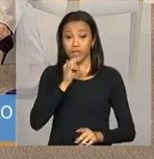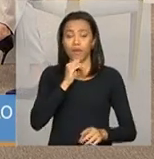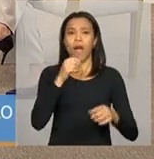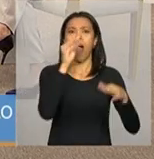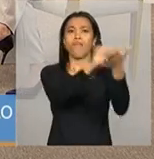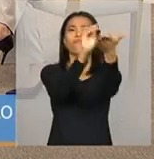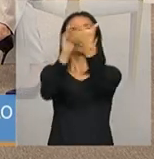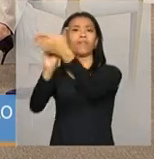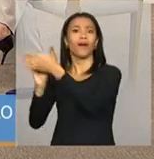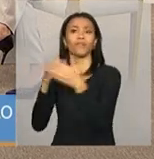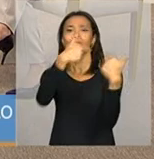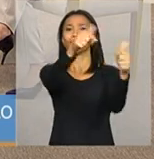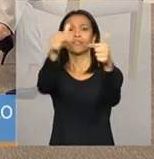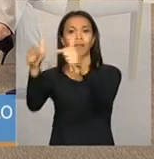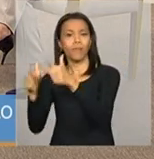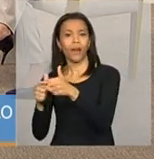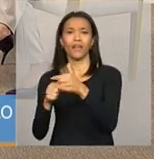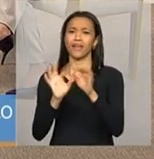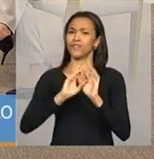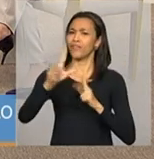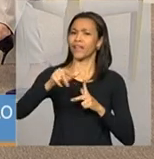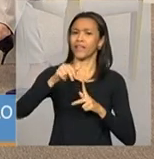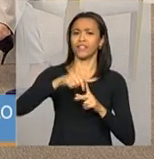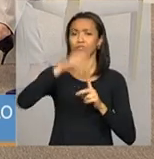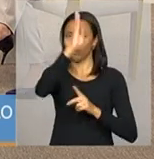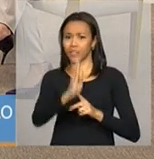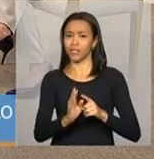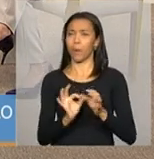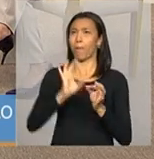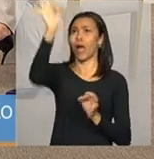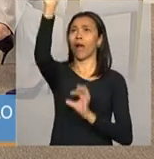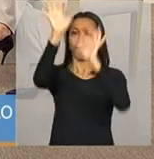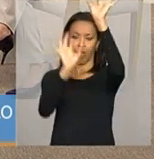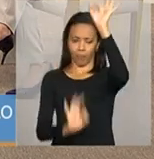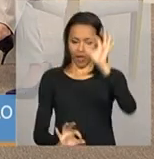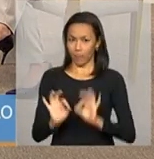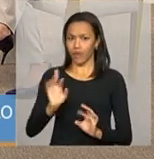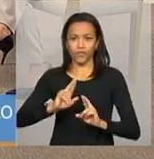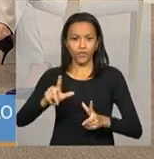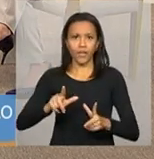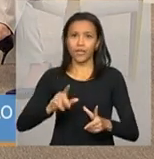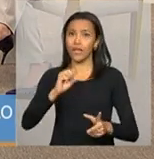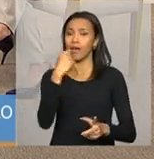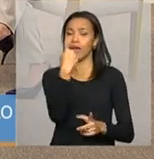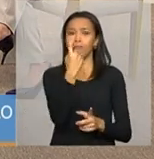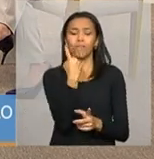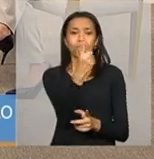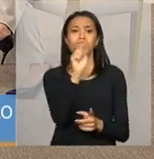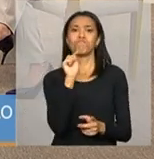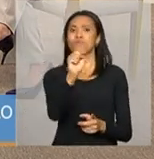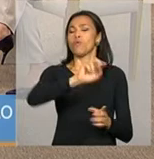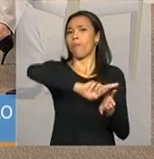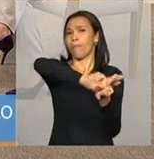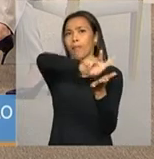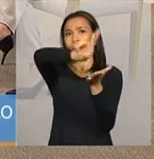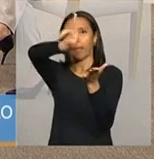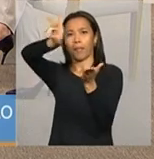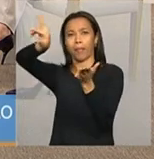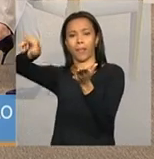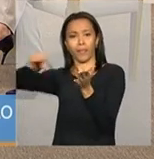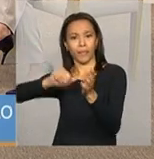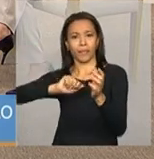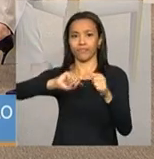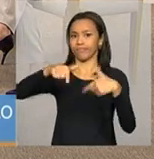necessidade de empregos é diferente de norte a leste, de sua... Quer dizer, no país são 1.000 atividades que você pode ocupar. De repente, isso